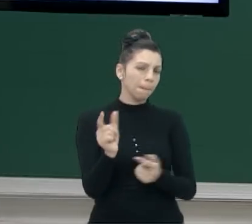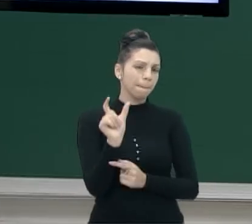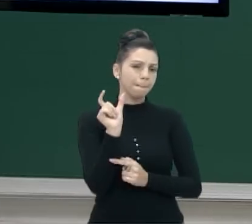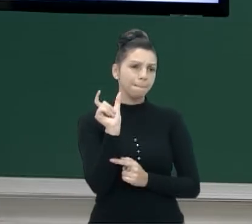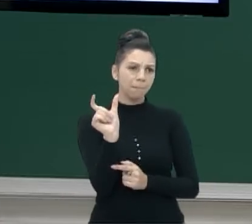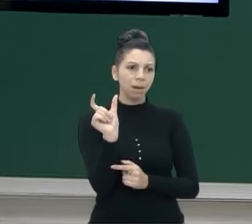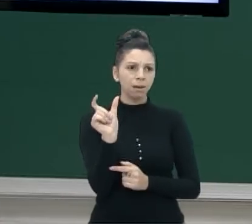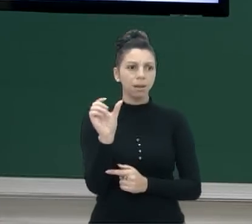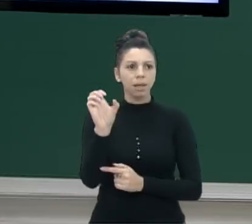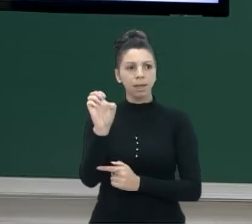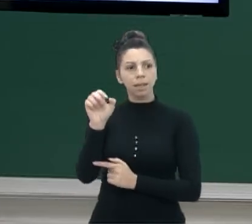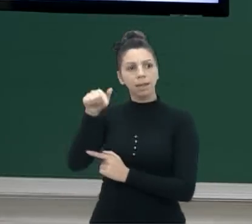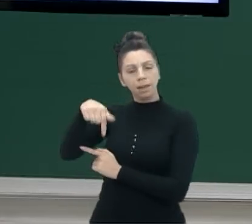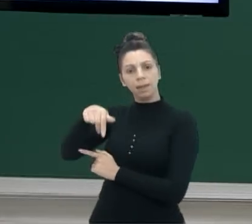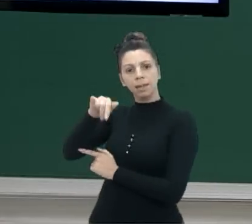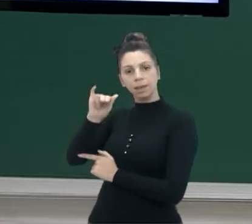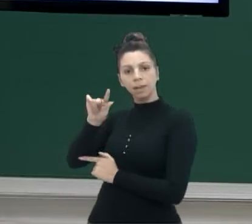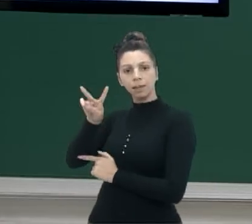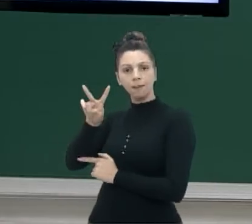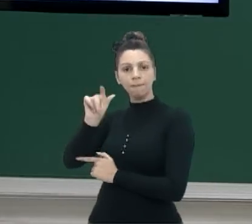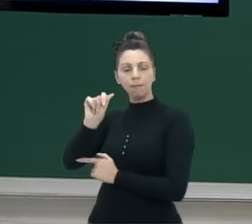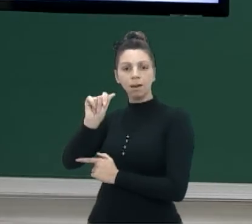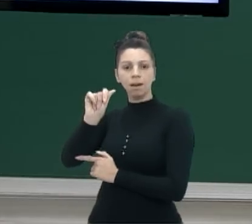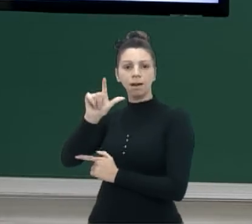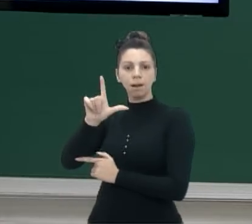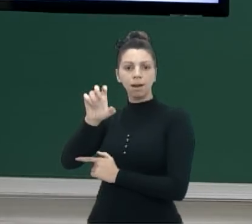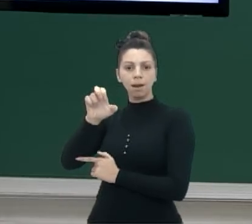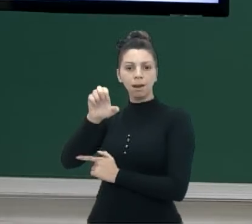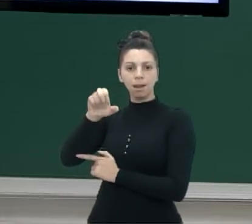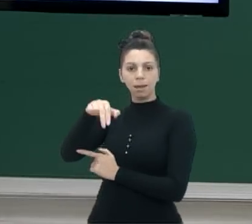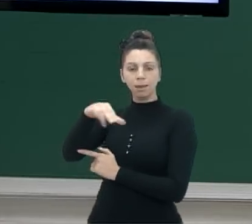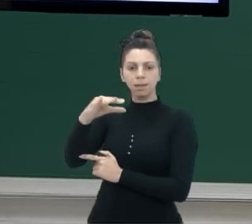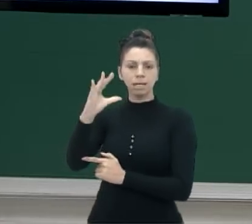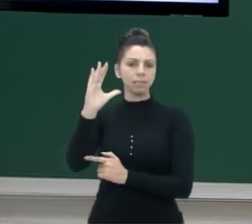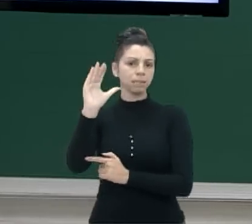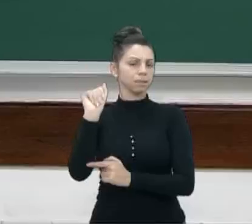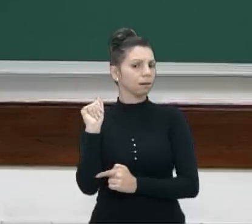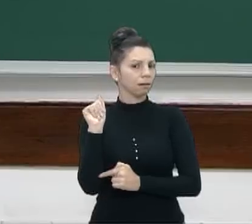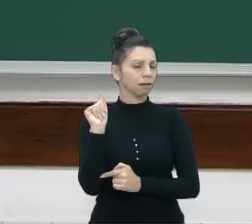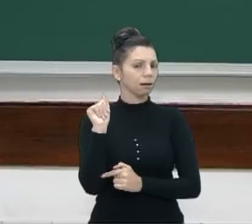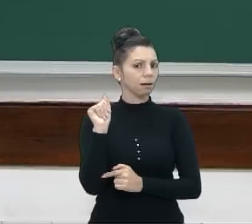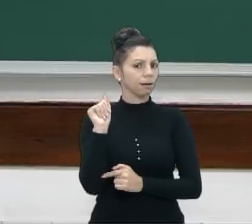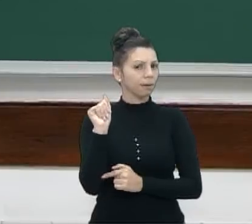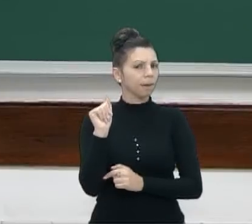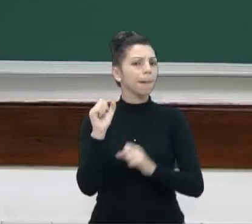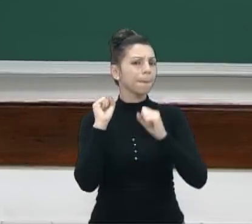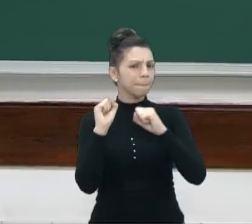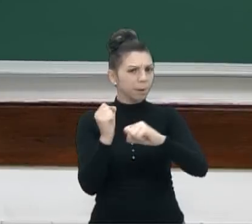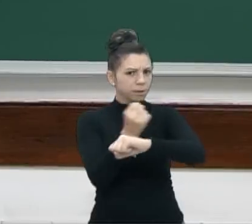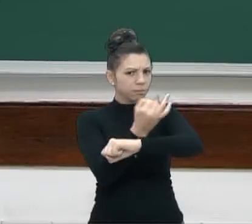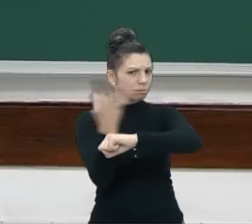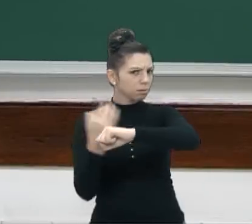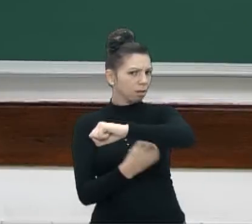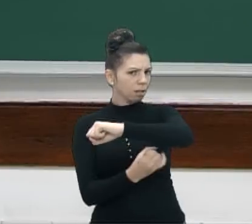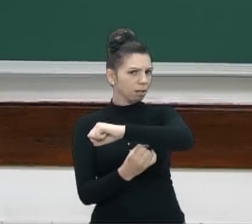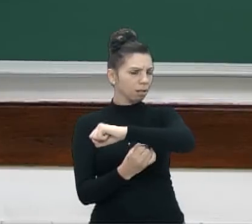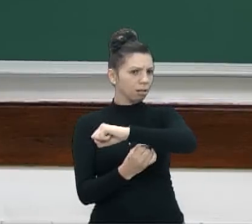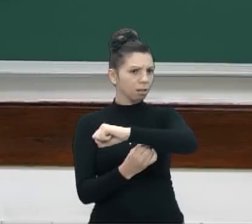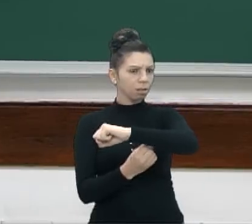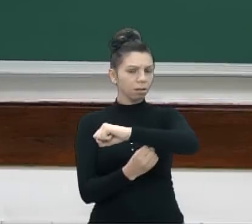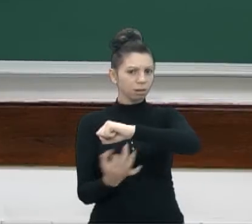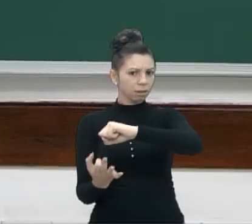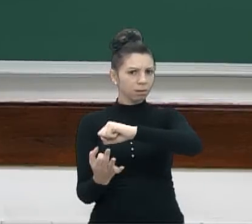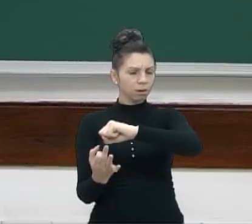palavrinha, equivalência, ela vale para os decimais? Ou ela vale só para as frações?